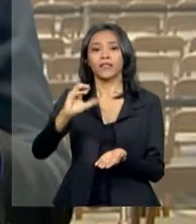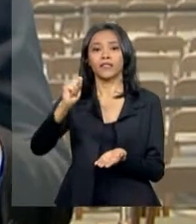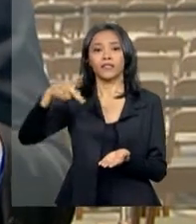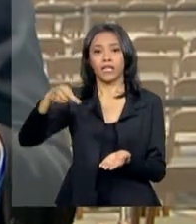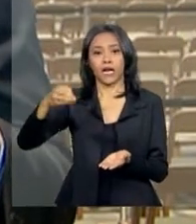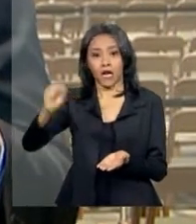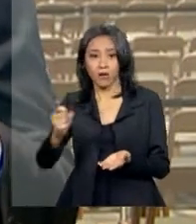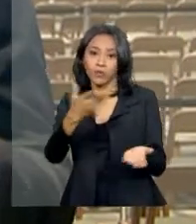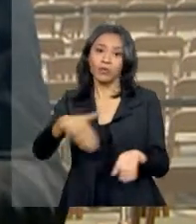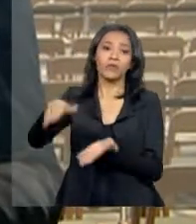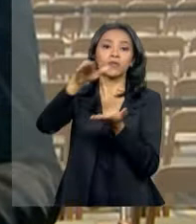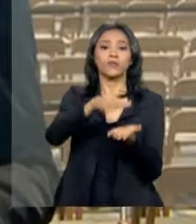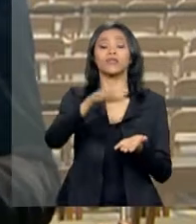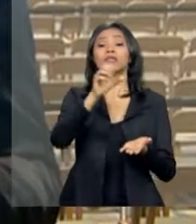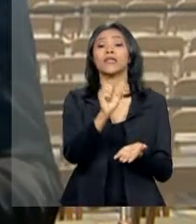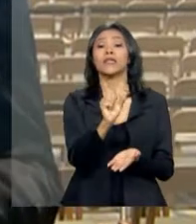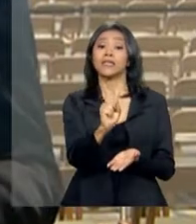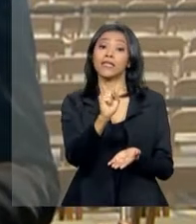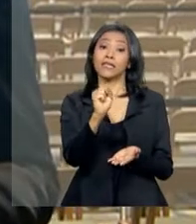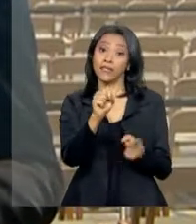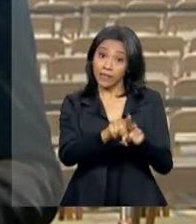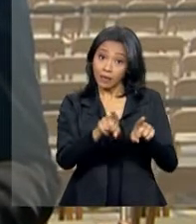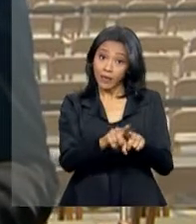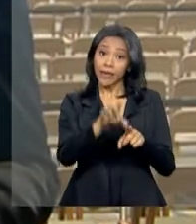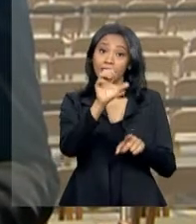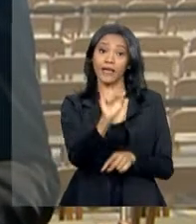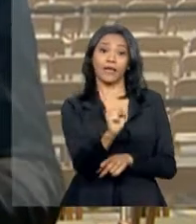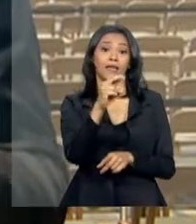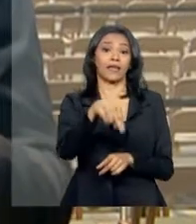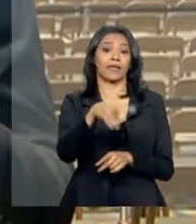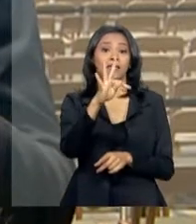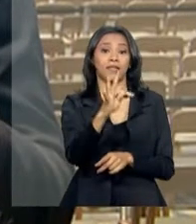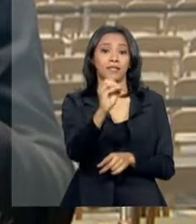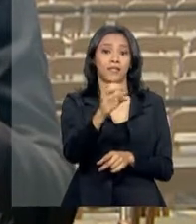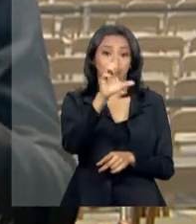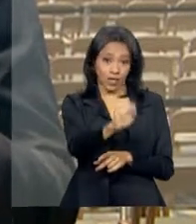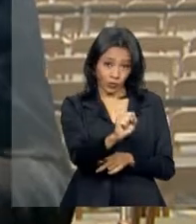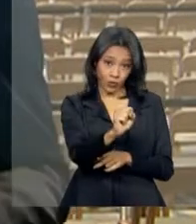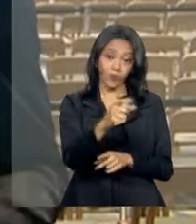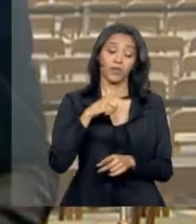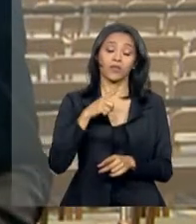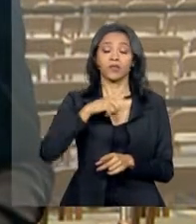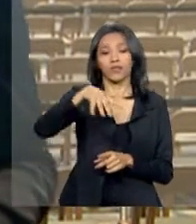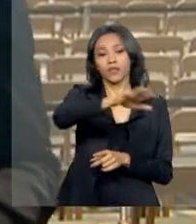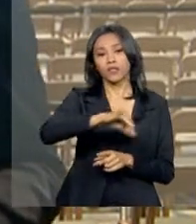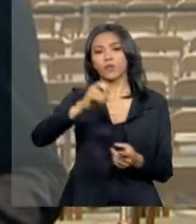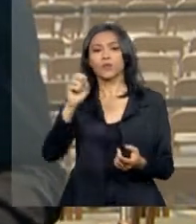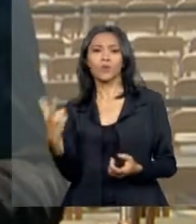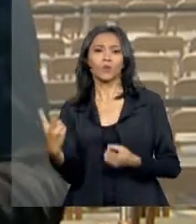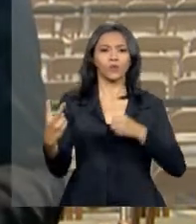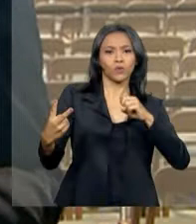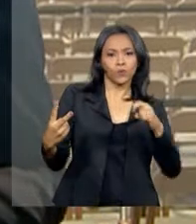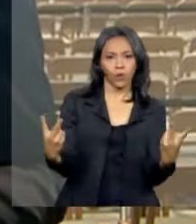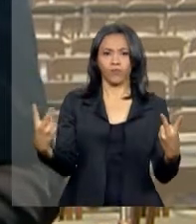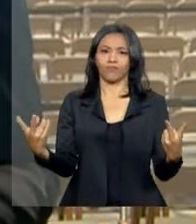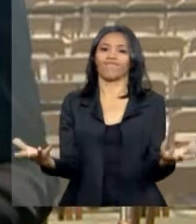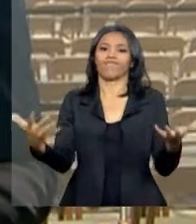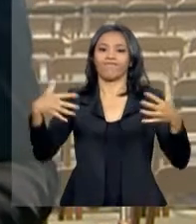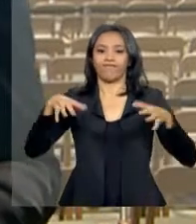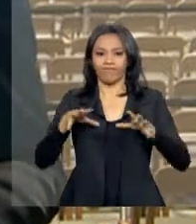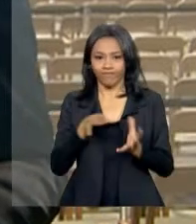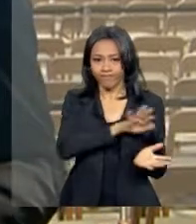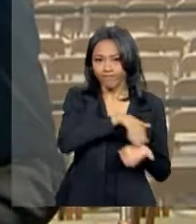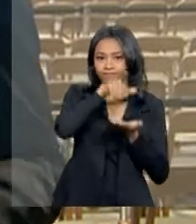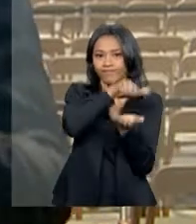seguintes blocos saturno titã e pau brasil na bacia de santos e sudoeste de tartaruga verde na bacia de